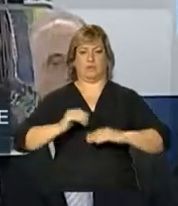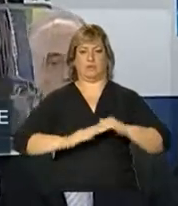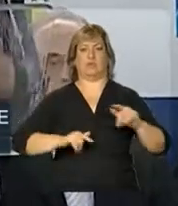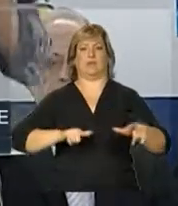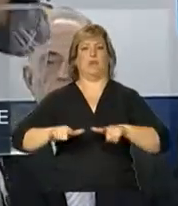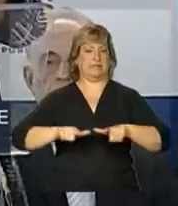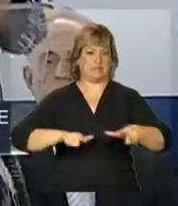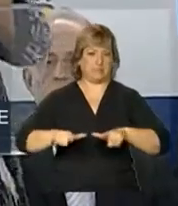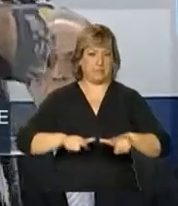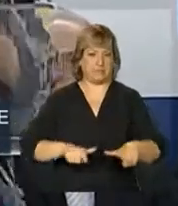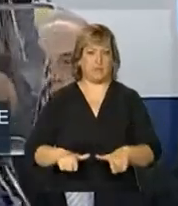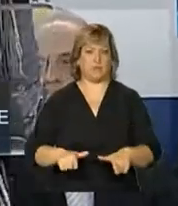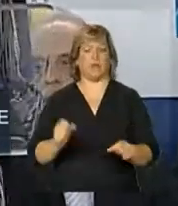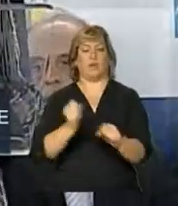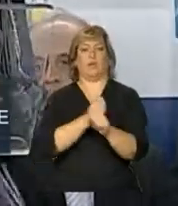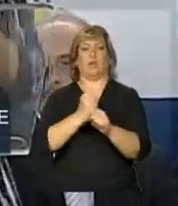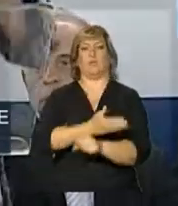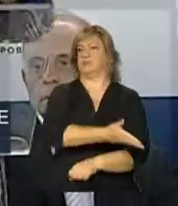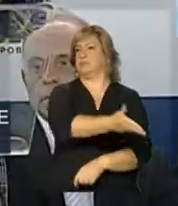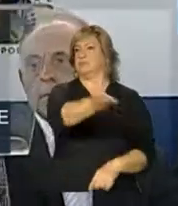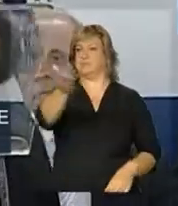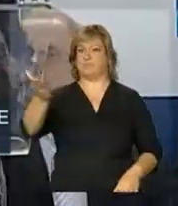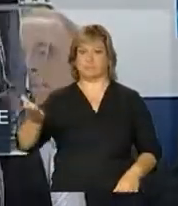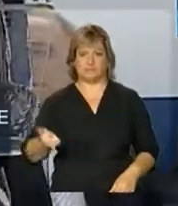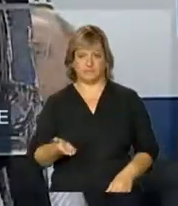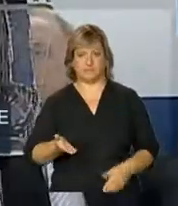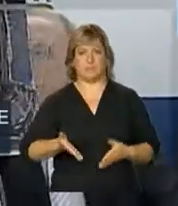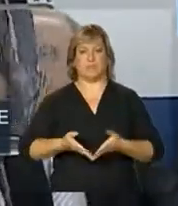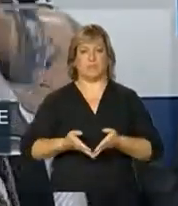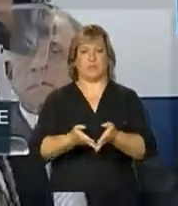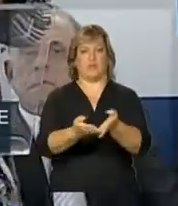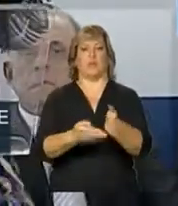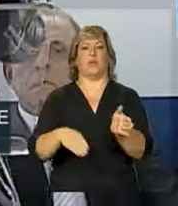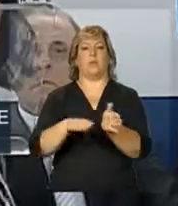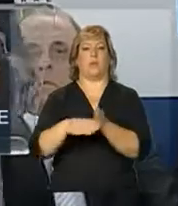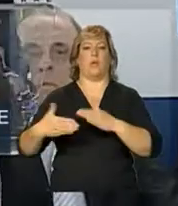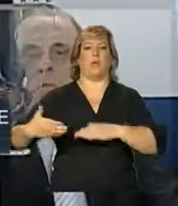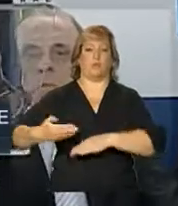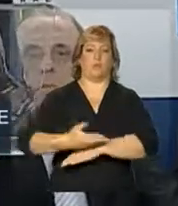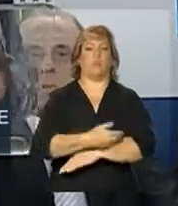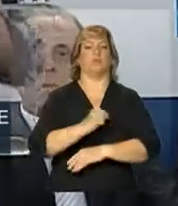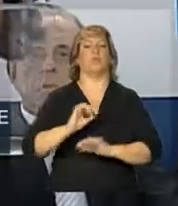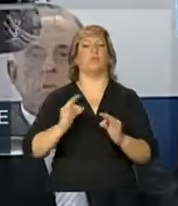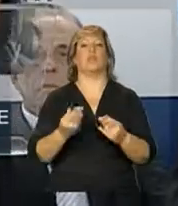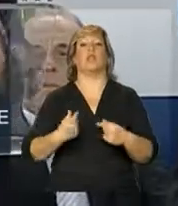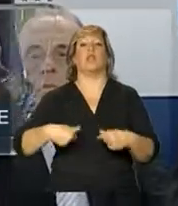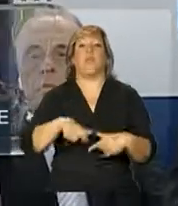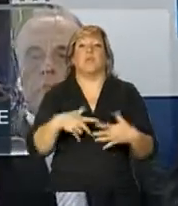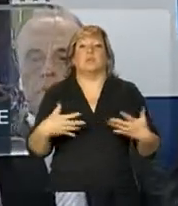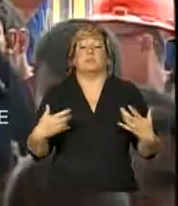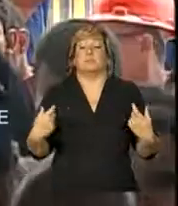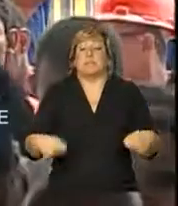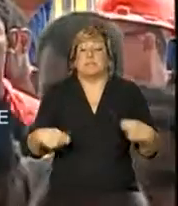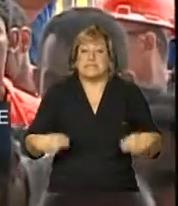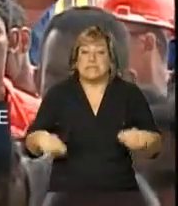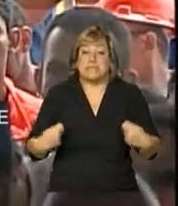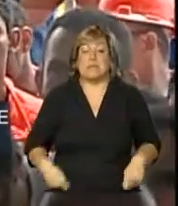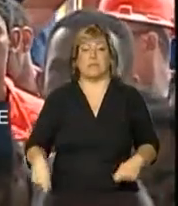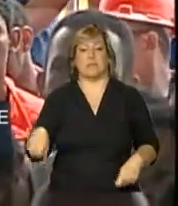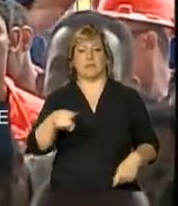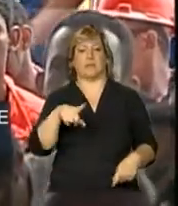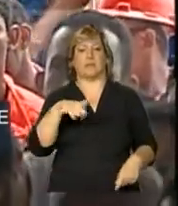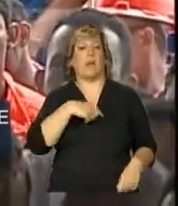trabalhadores que construíram esse porto, que gerem esse porto. Precisamos da eficiência e precisamos da qualidade